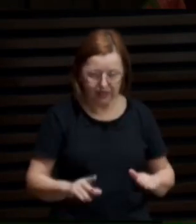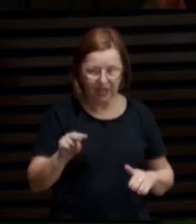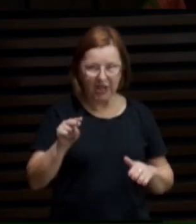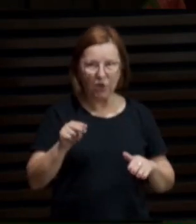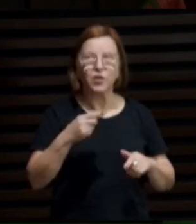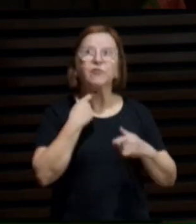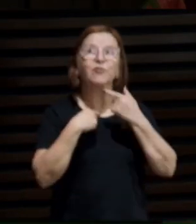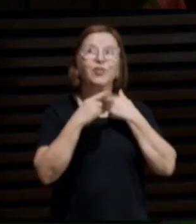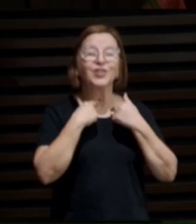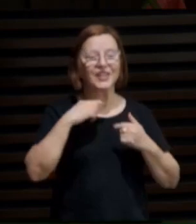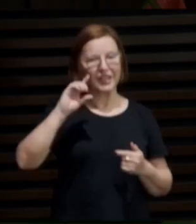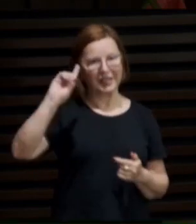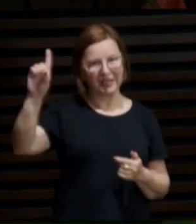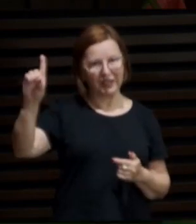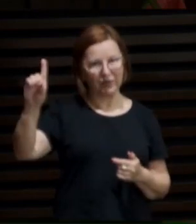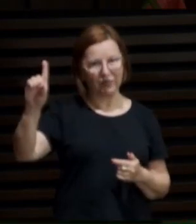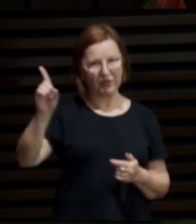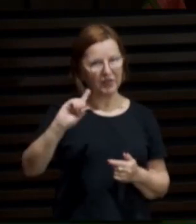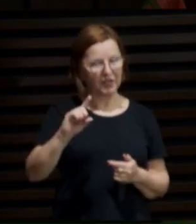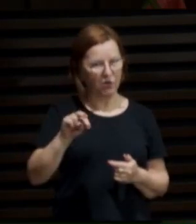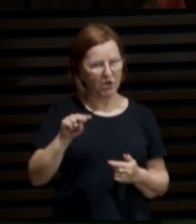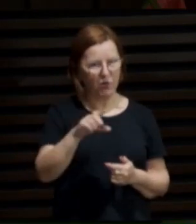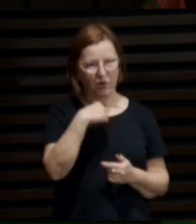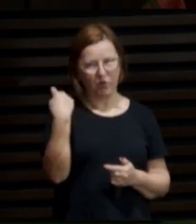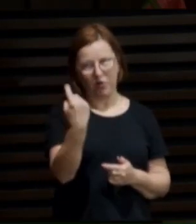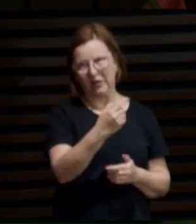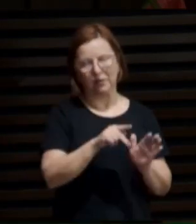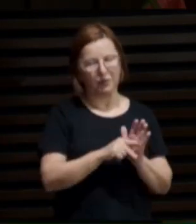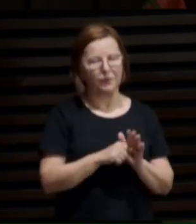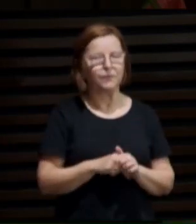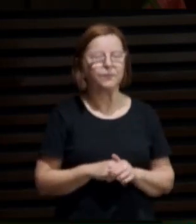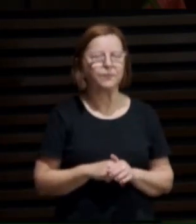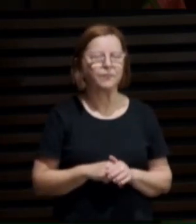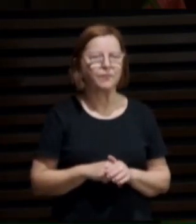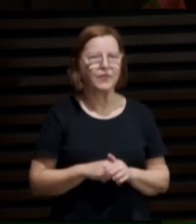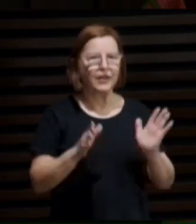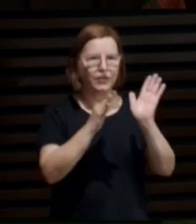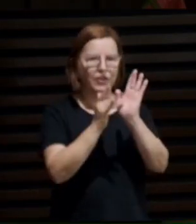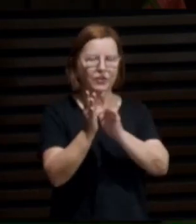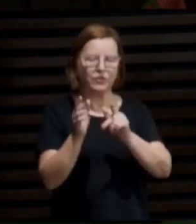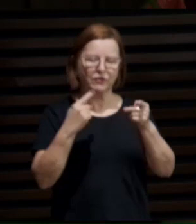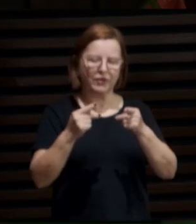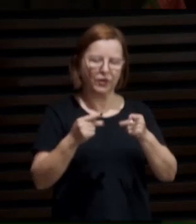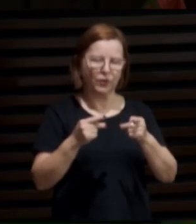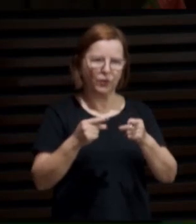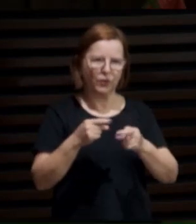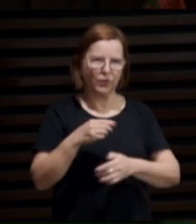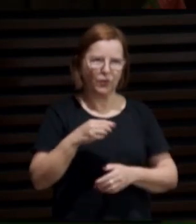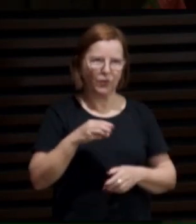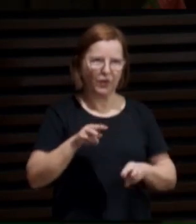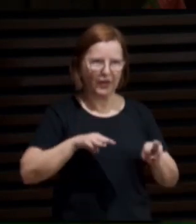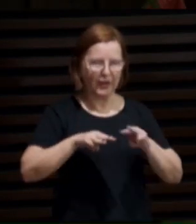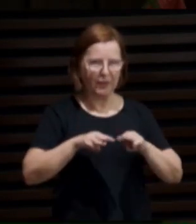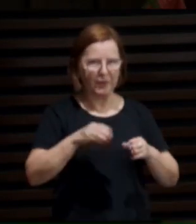segundo a própria. Nós temos tantos textos, inclusive o próprio Jesus dizendo em Marcos 7, dizendo que os